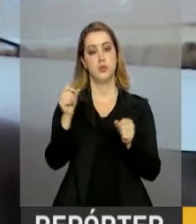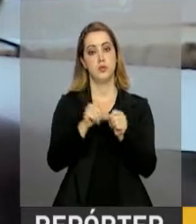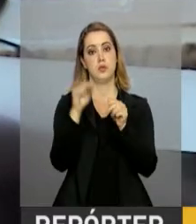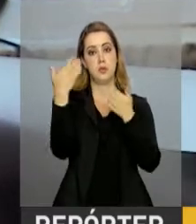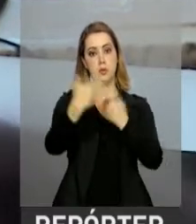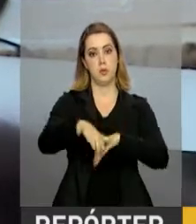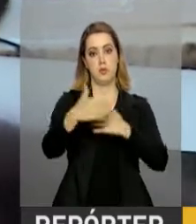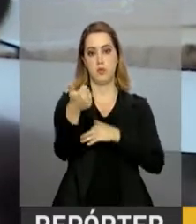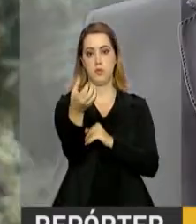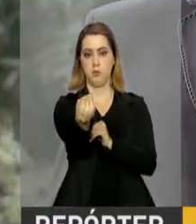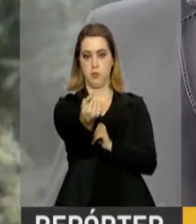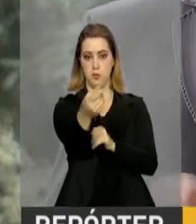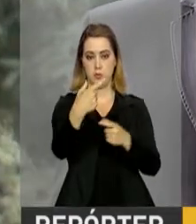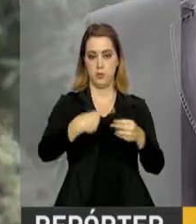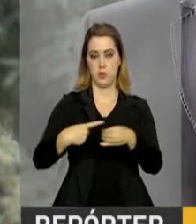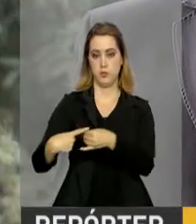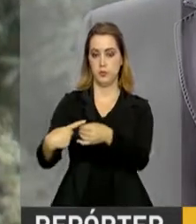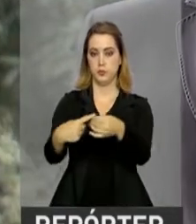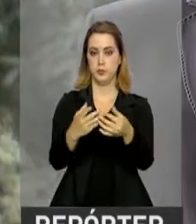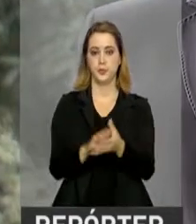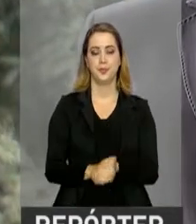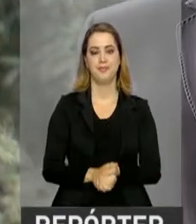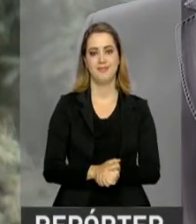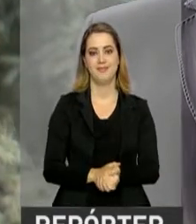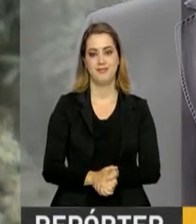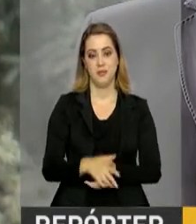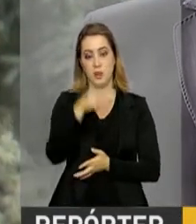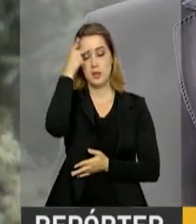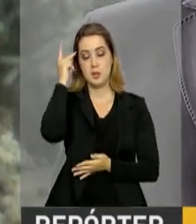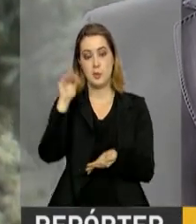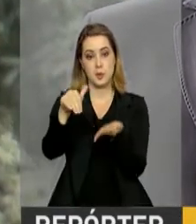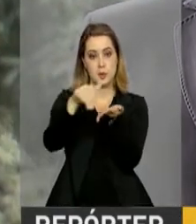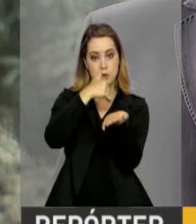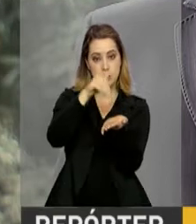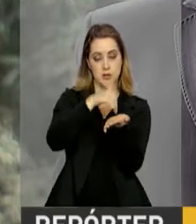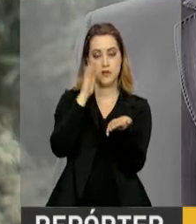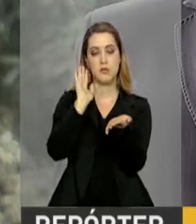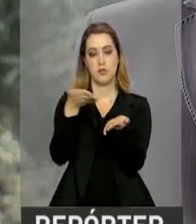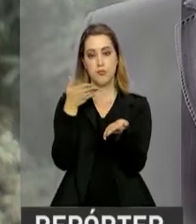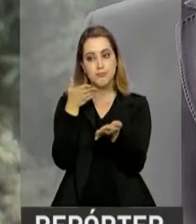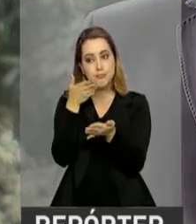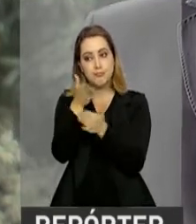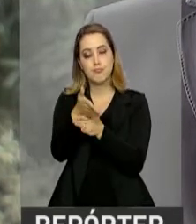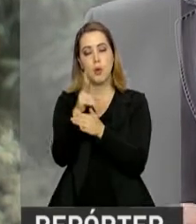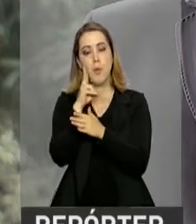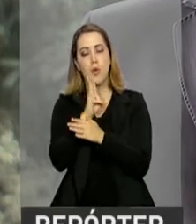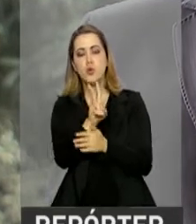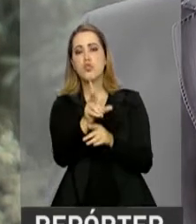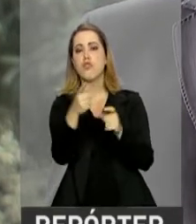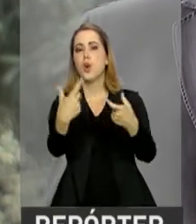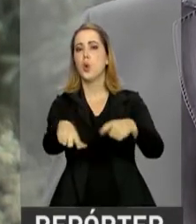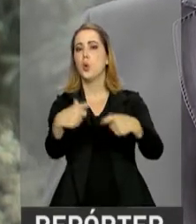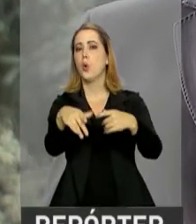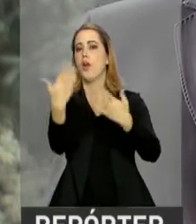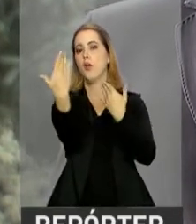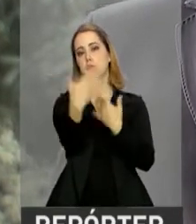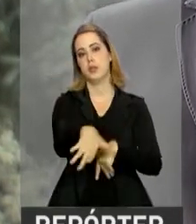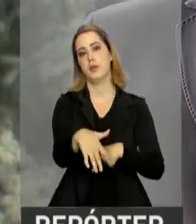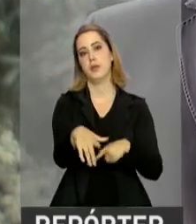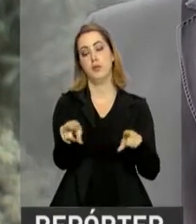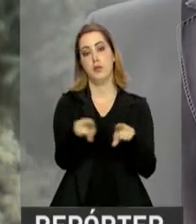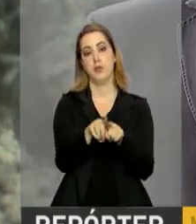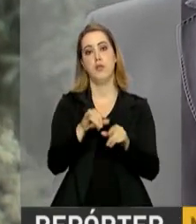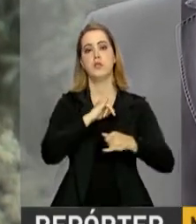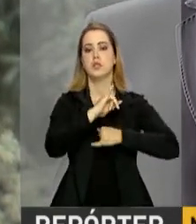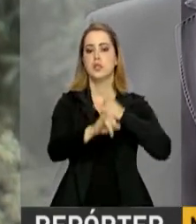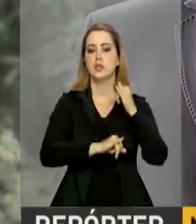1.700 municípios e os inscritos já podem acessar os cartões com o endereço dos locais de prova pela internet ou por meio do